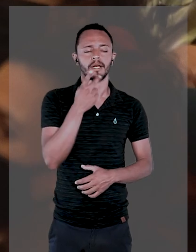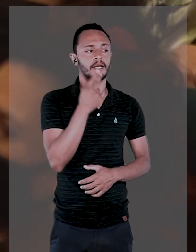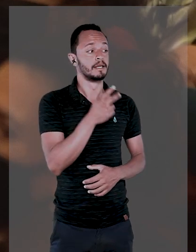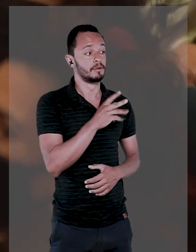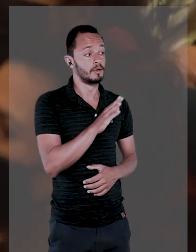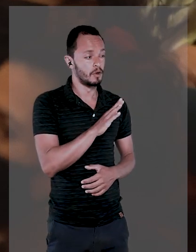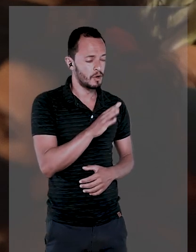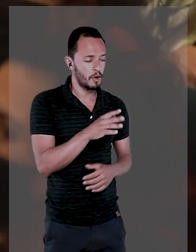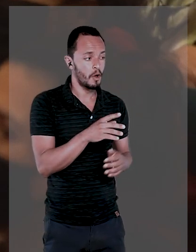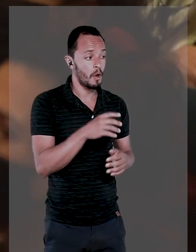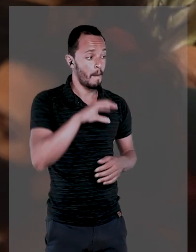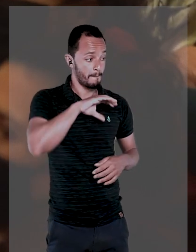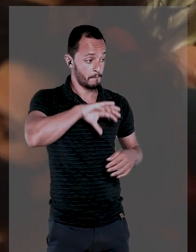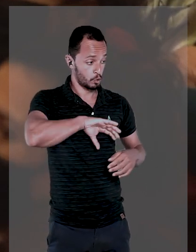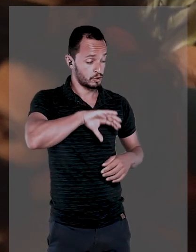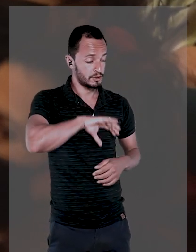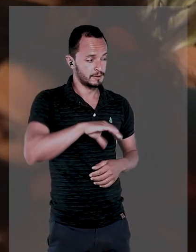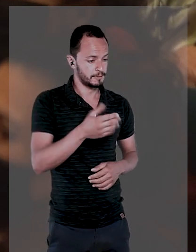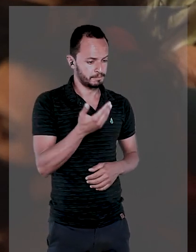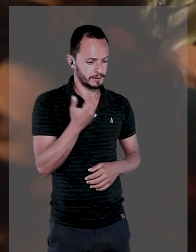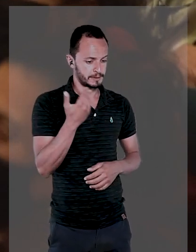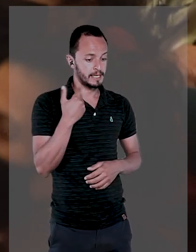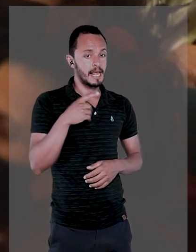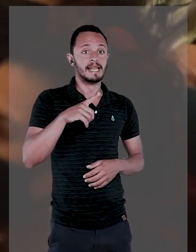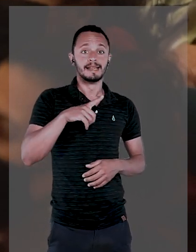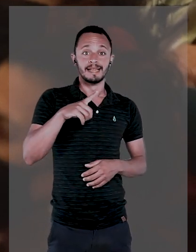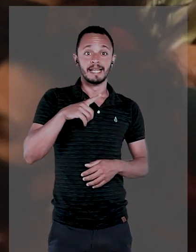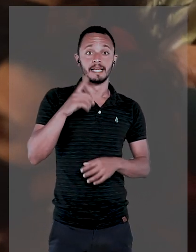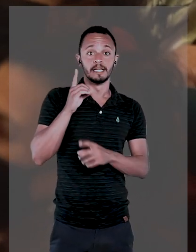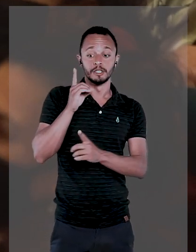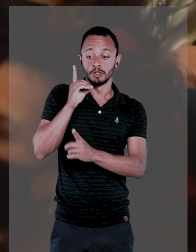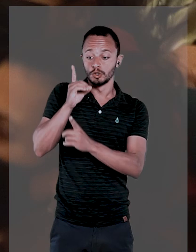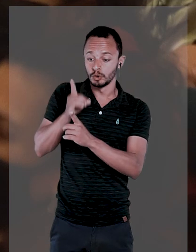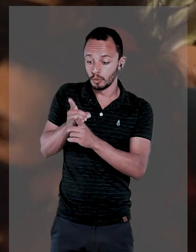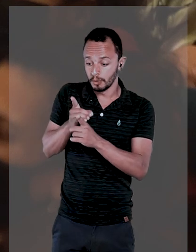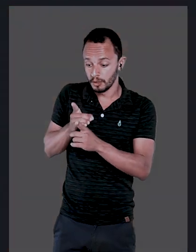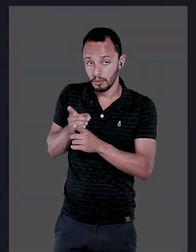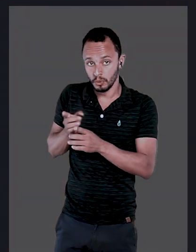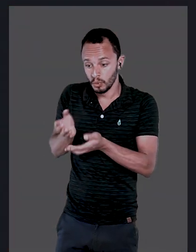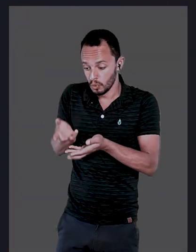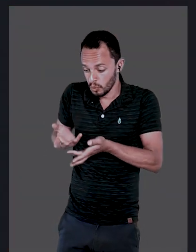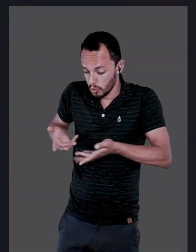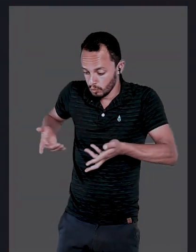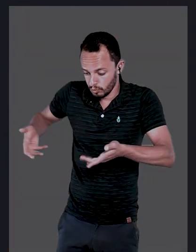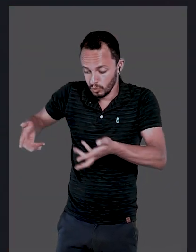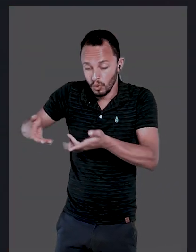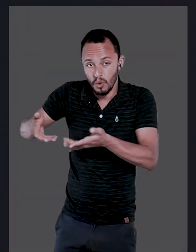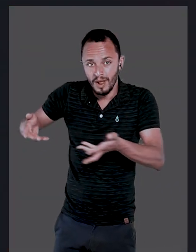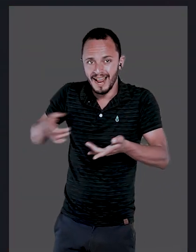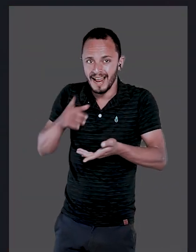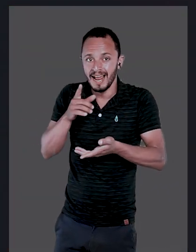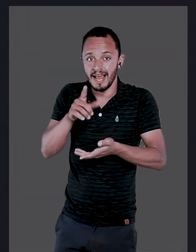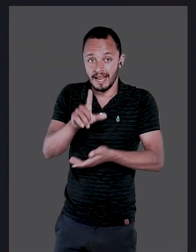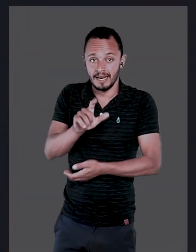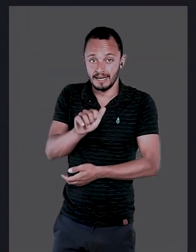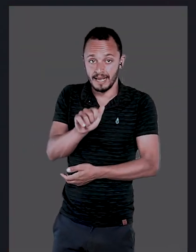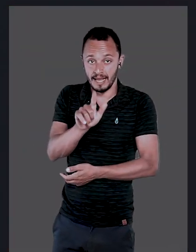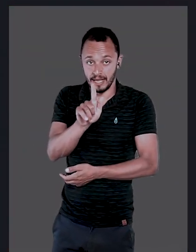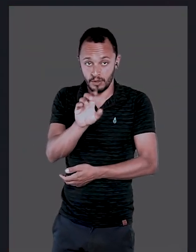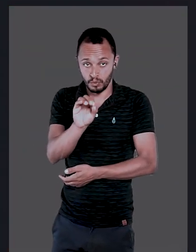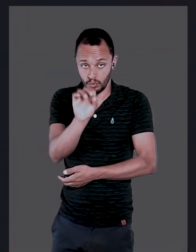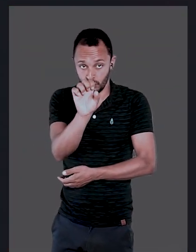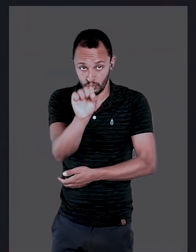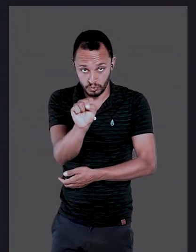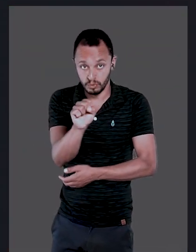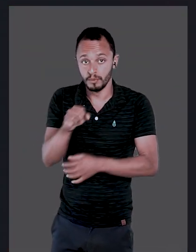em Portugal há poucos anos, não foi há muito, não sei se 6 anos talvez, descobriu-se em Lagos, numa obra